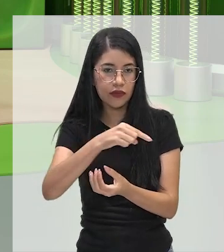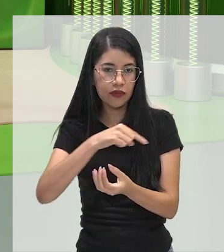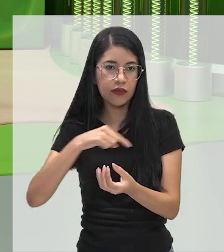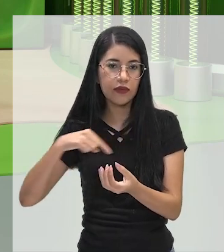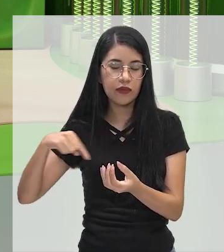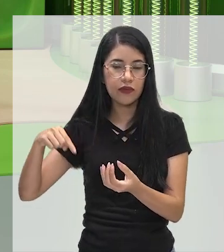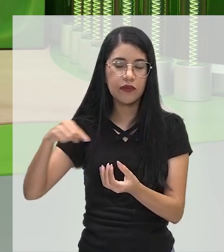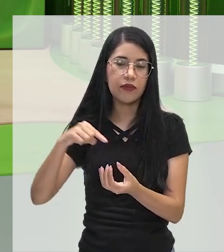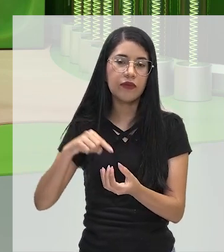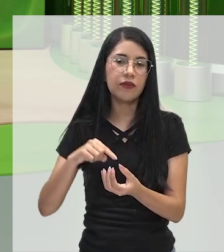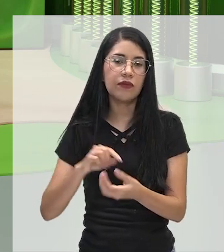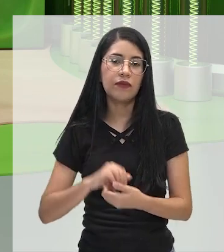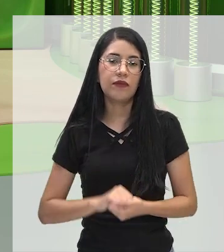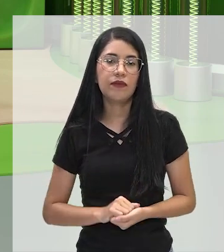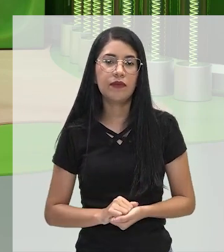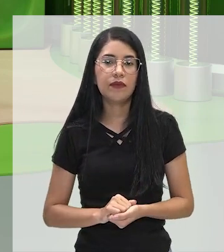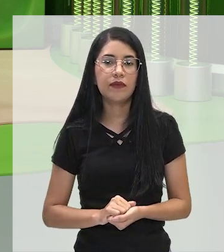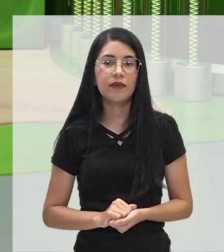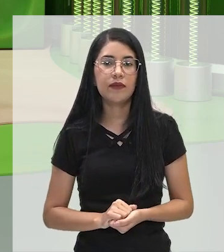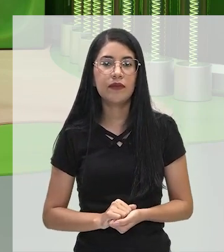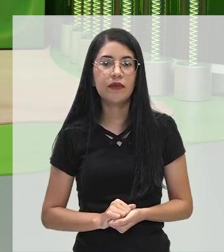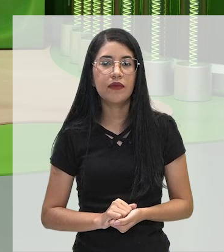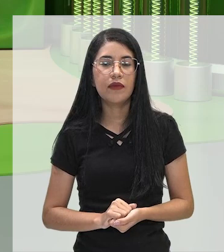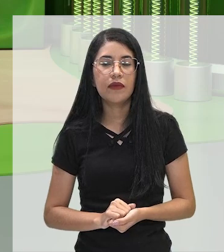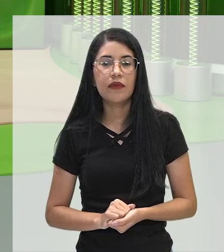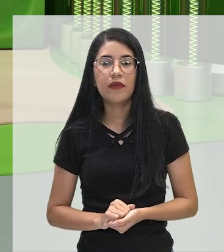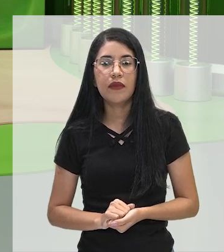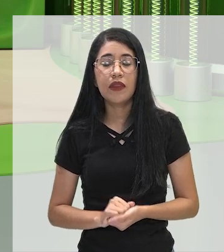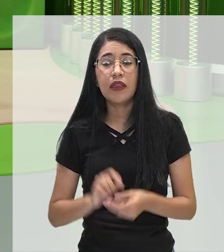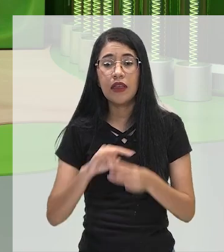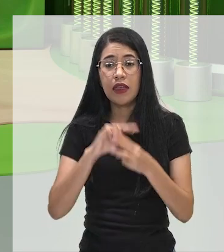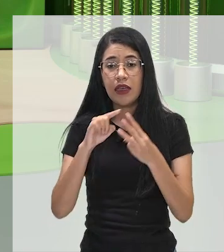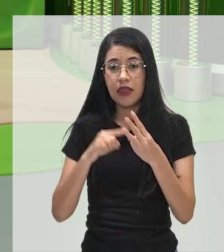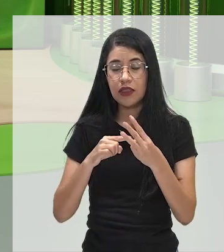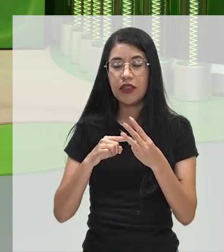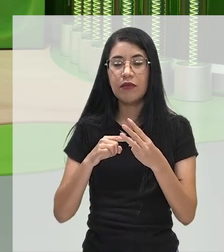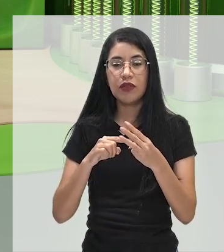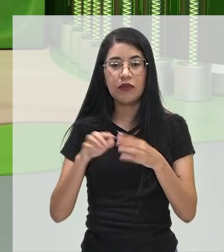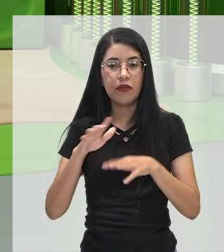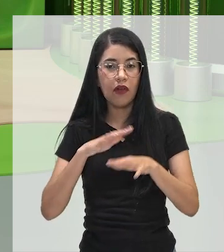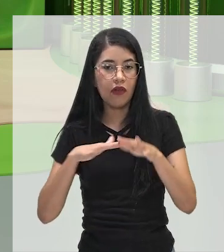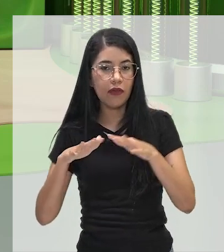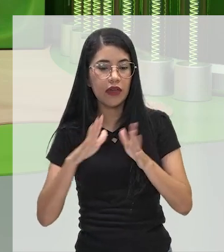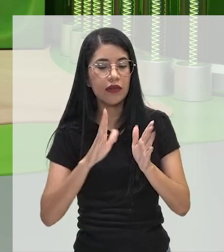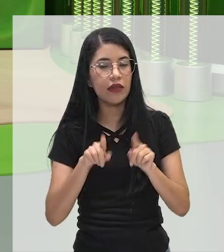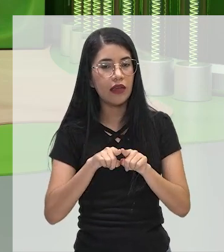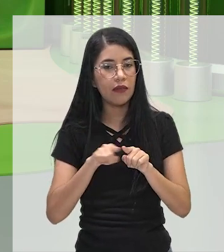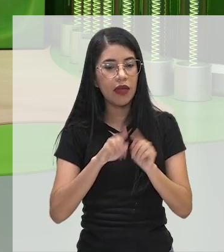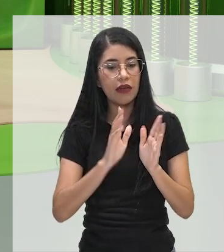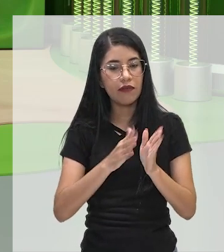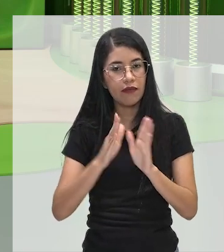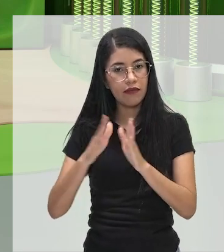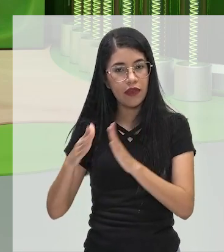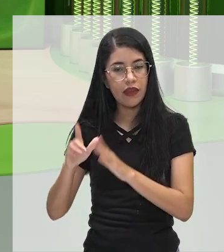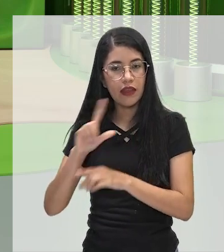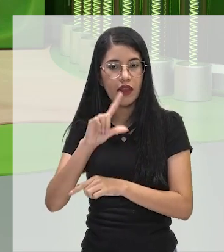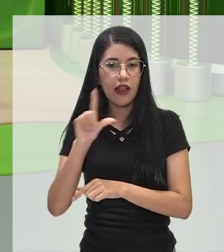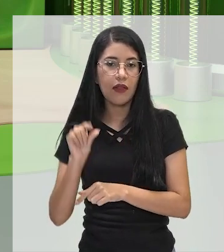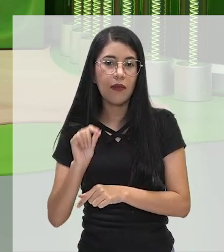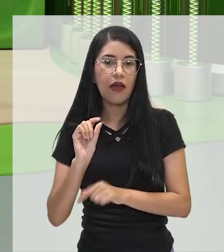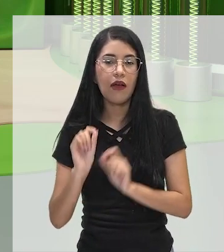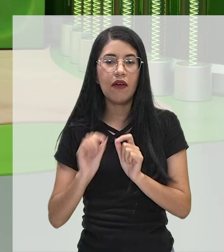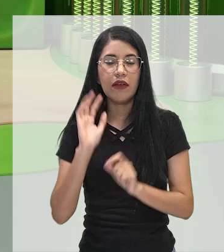em volta aí do nosso planeta Terra, certo? E esses movimentos ali das fases da Lua, né, esse ciclo